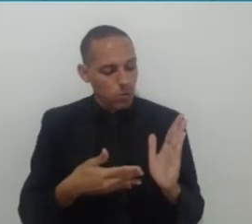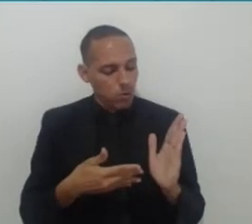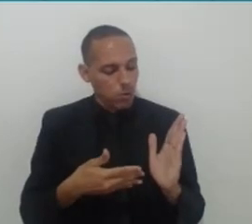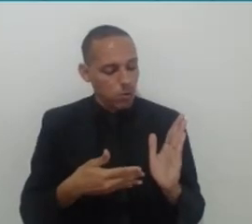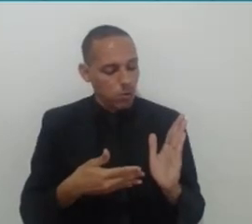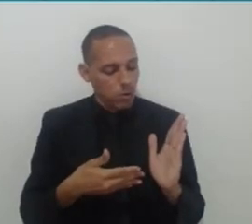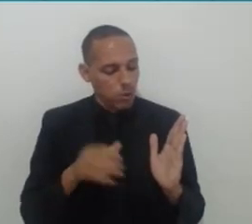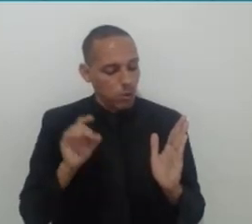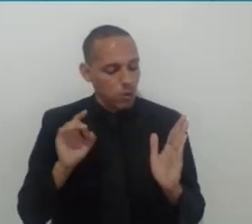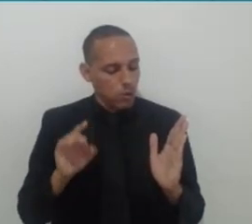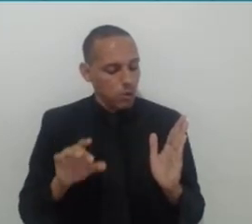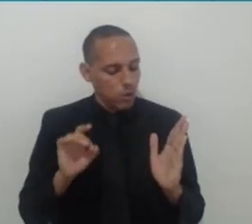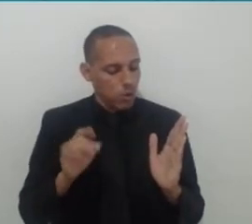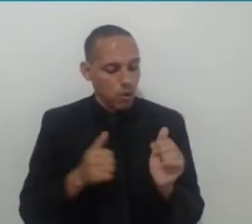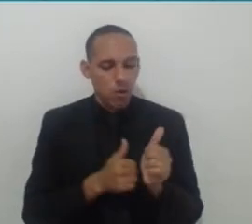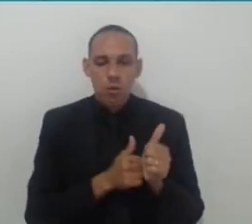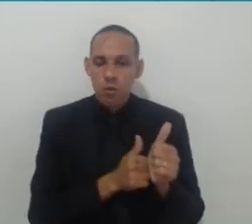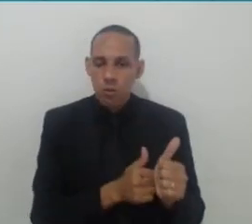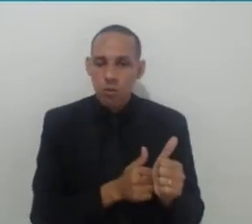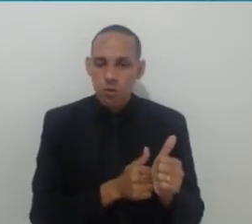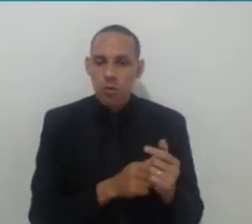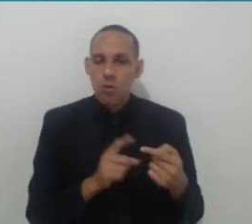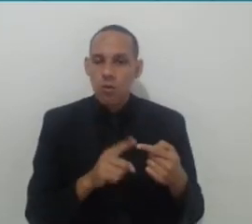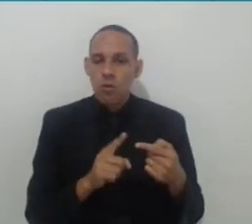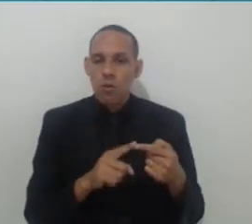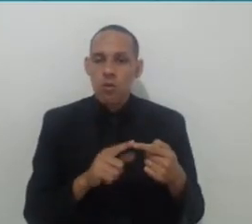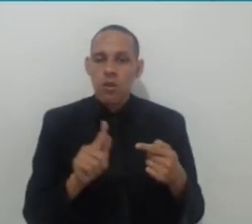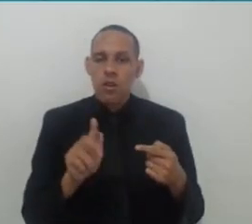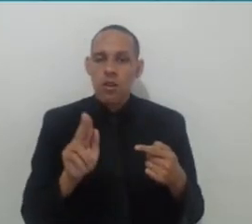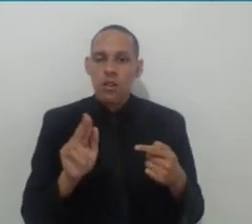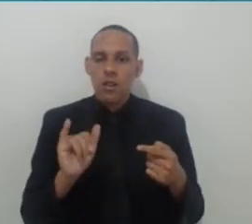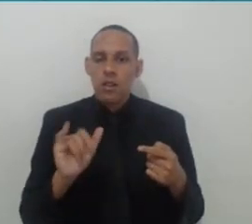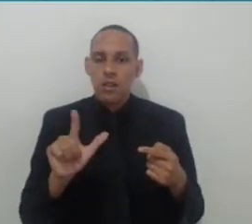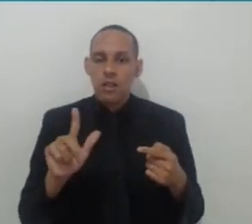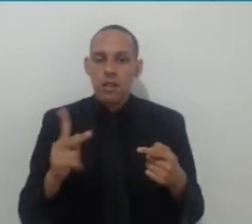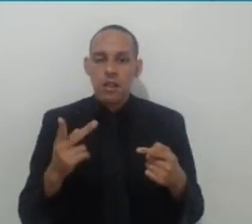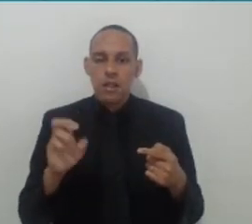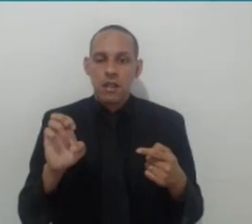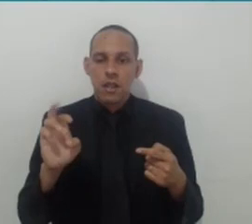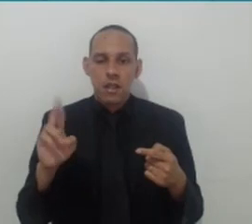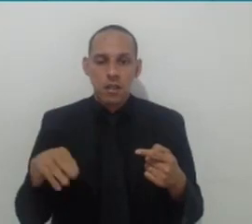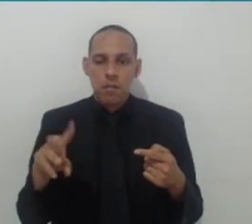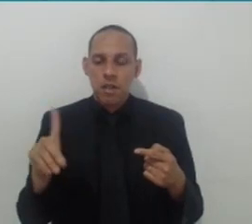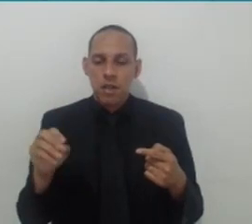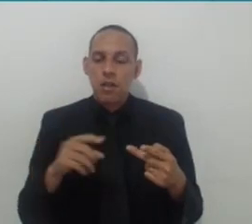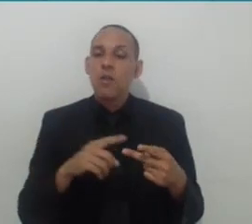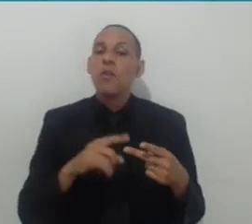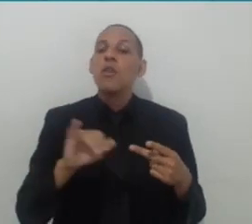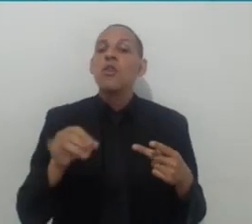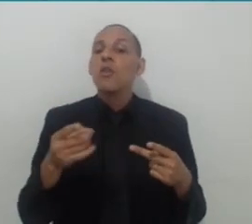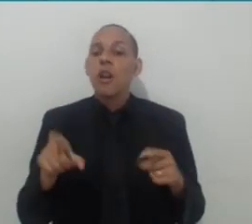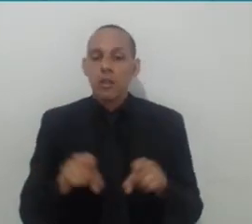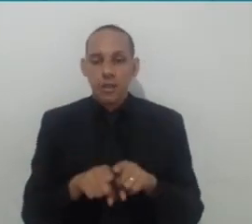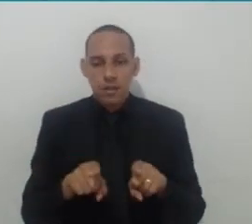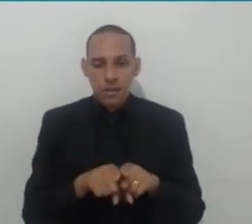somente acompanhando a divergência do desembargador Lermando Mota. E desembargador o relator... João.